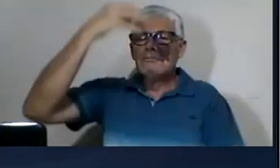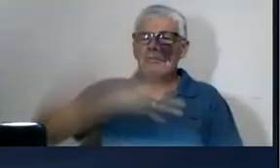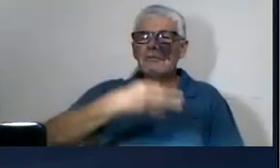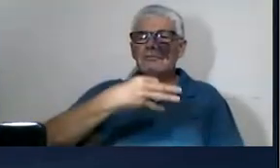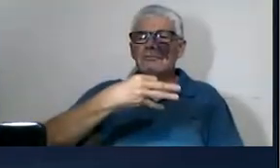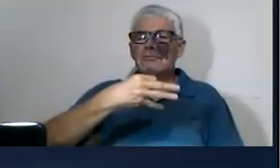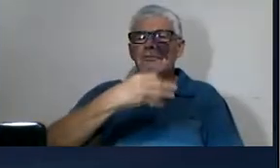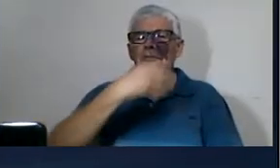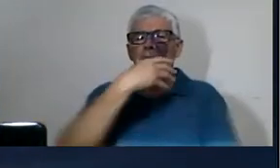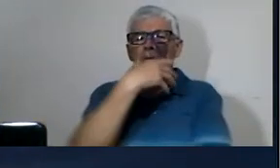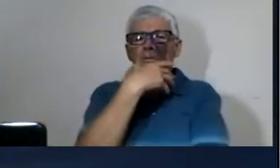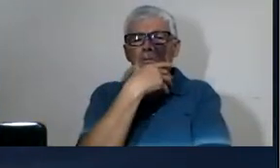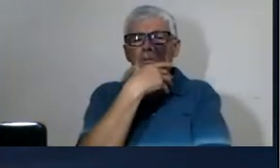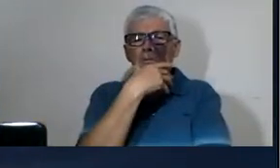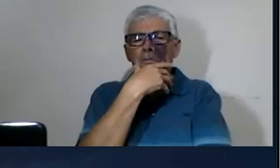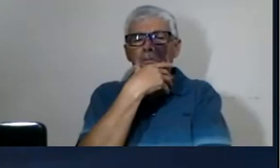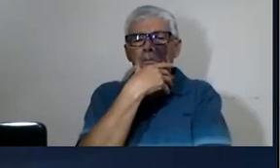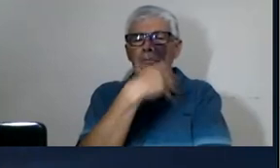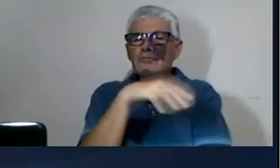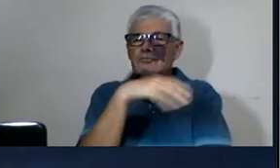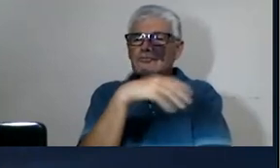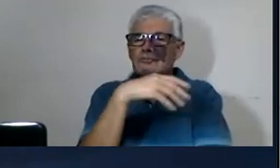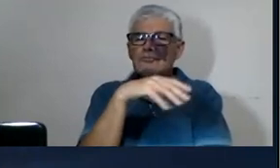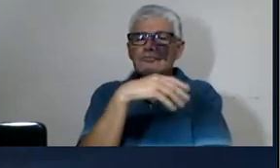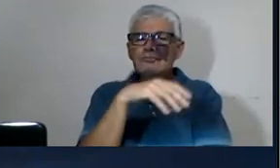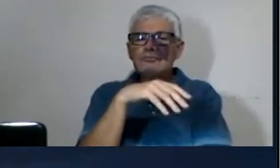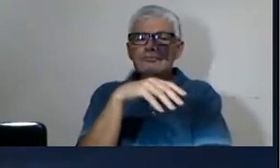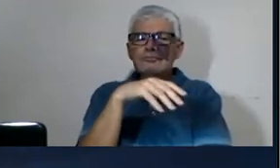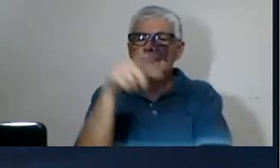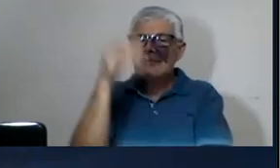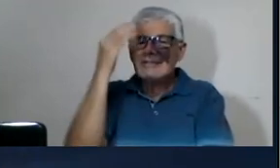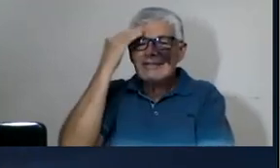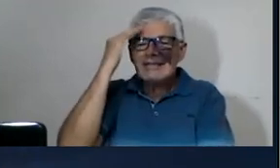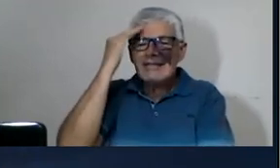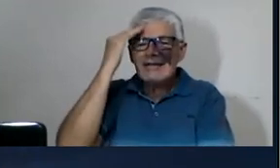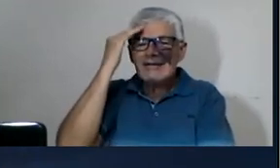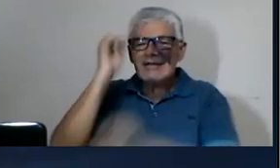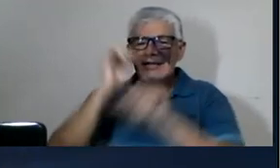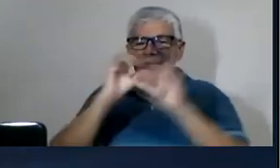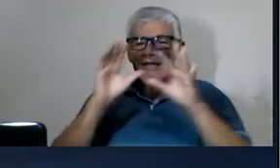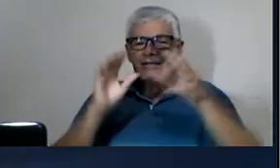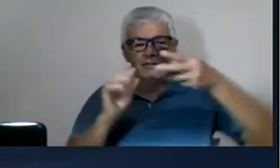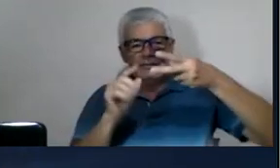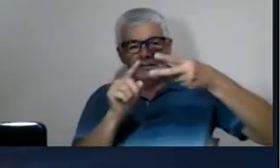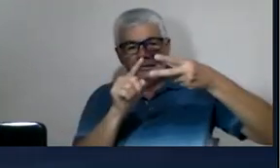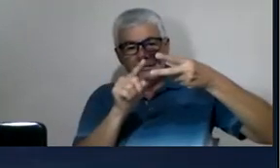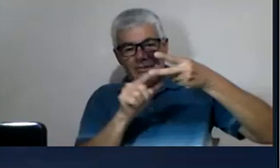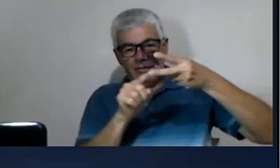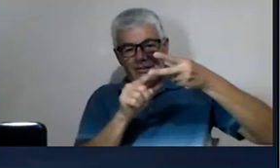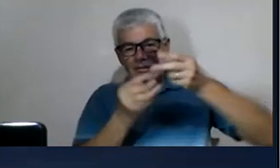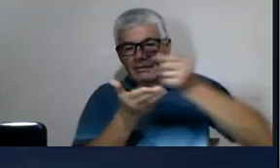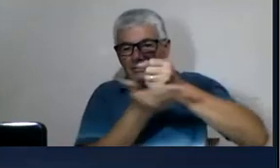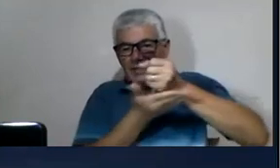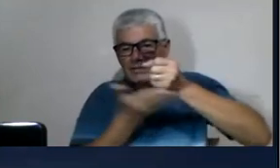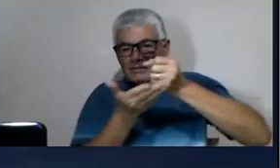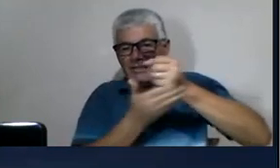Curitiba, daí eles vão trasladar o corpo para Mogi das Cruzes.